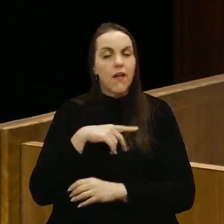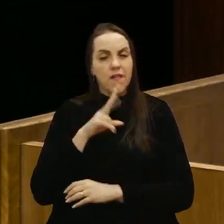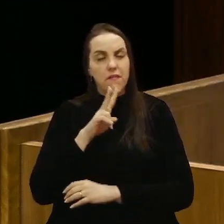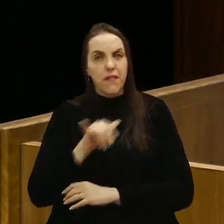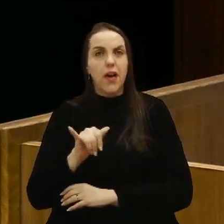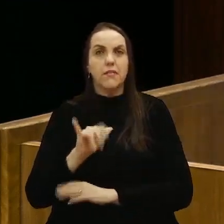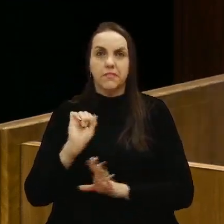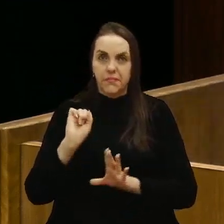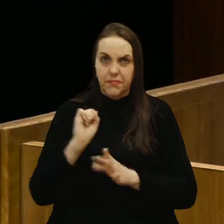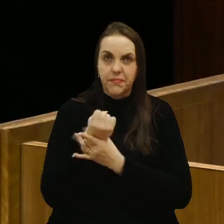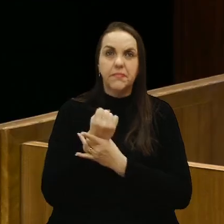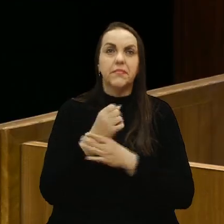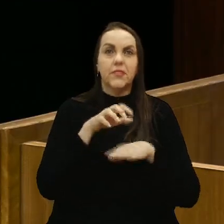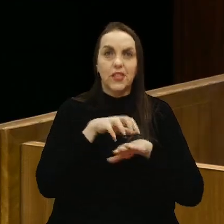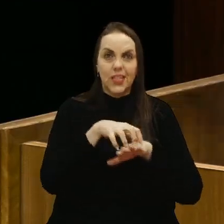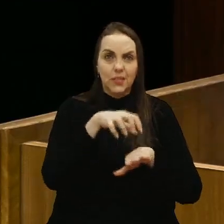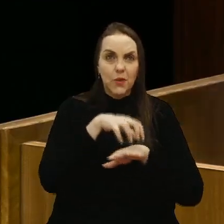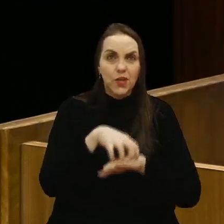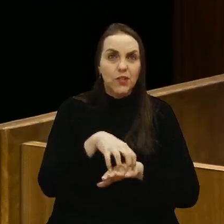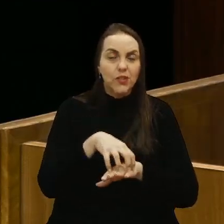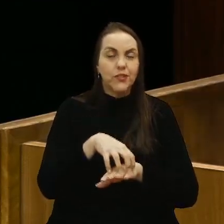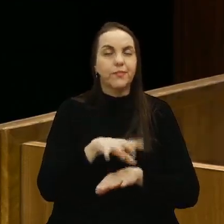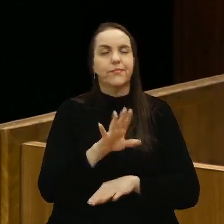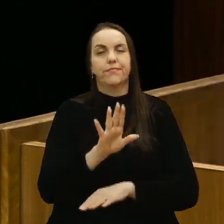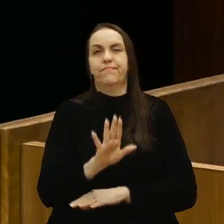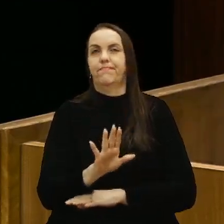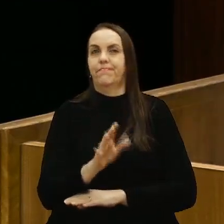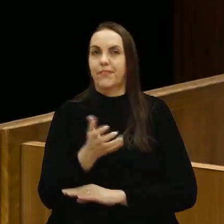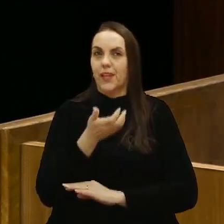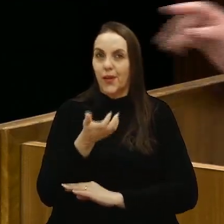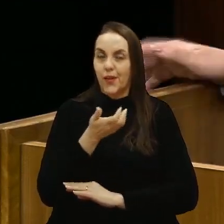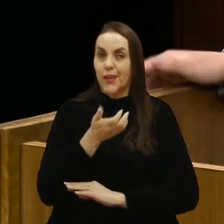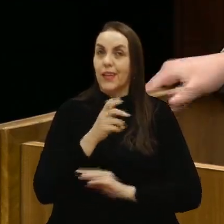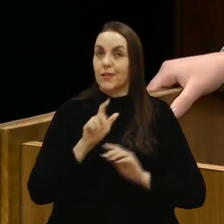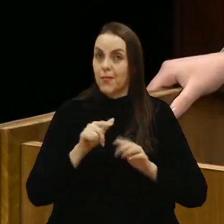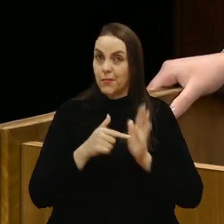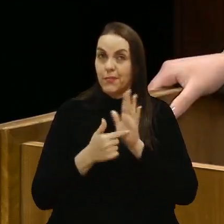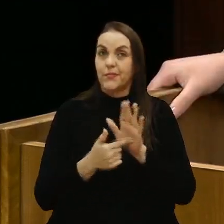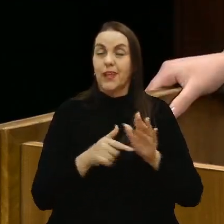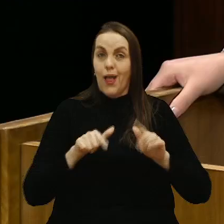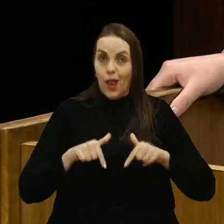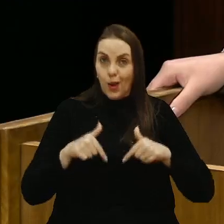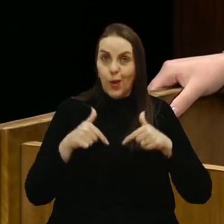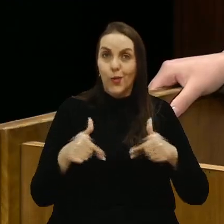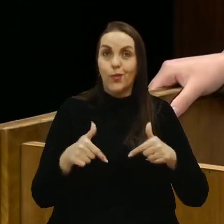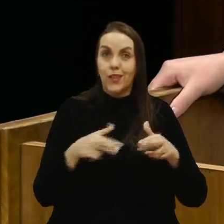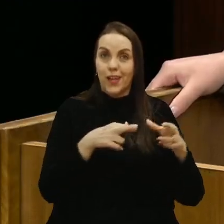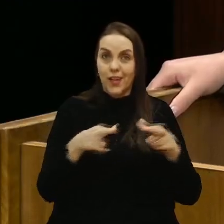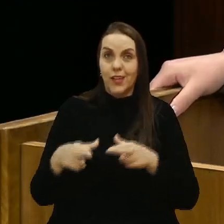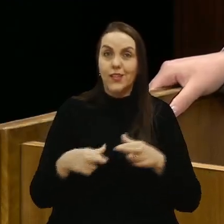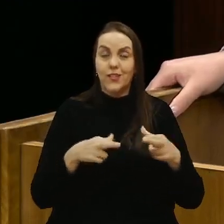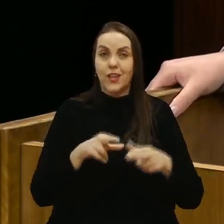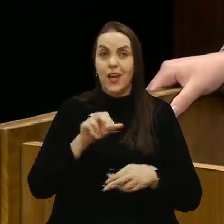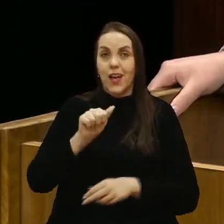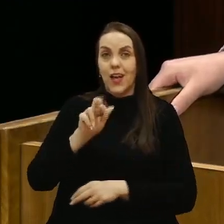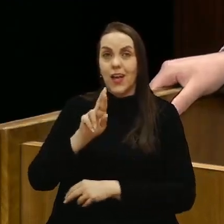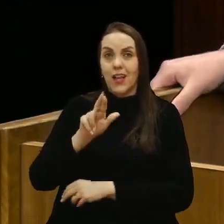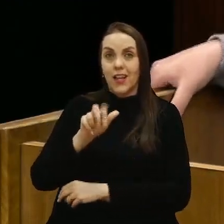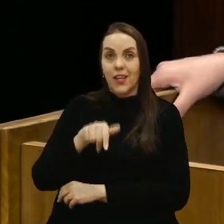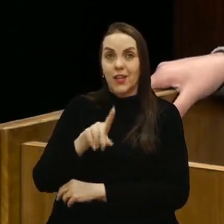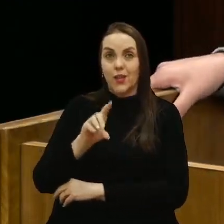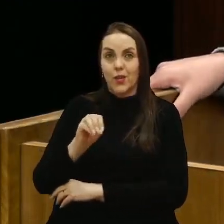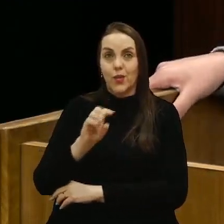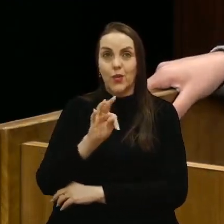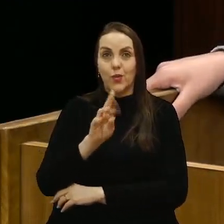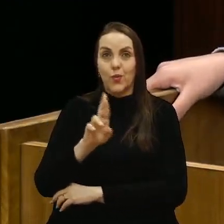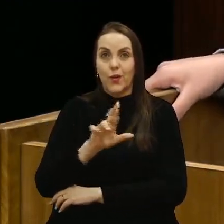a garantia de transporte, eu quero trazer aqui a luta de uma região lá do Armindo Turra, que está